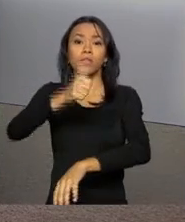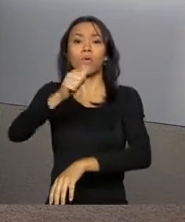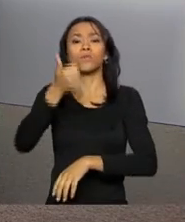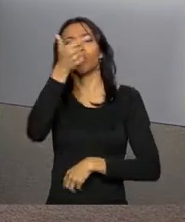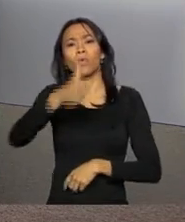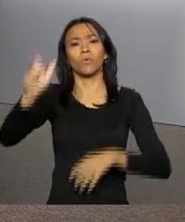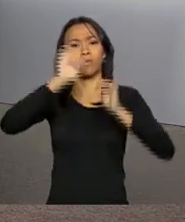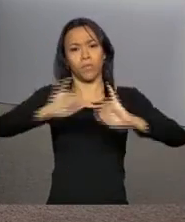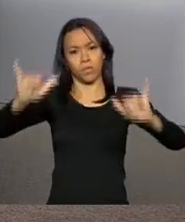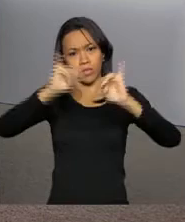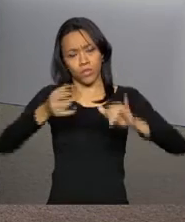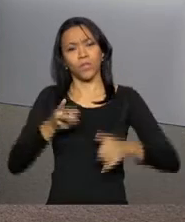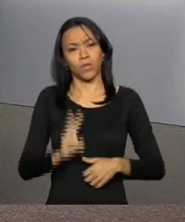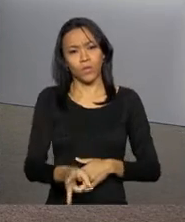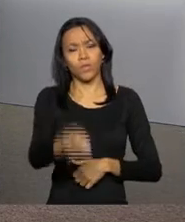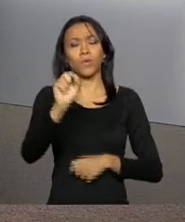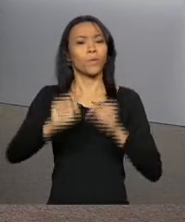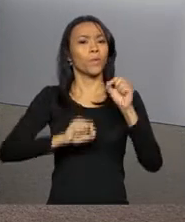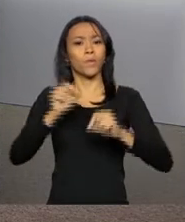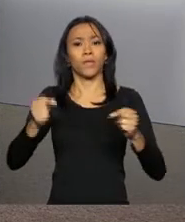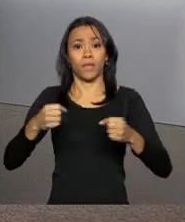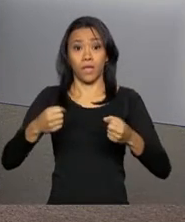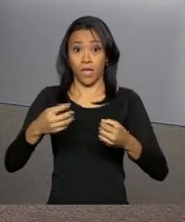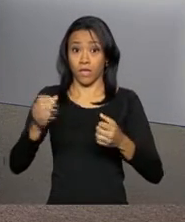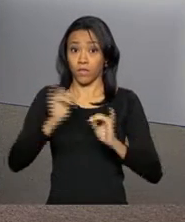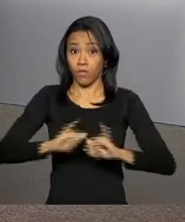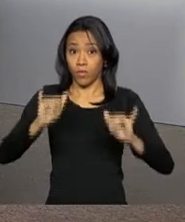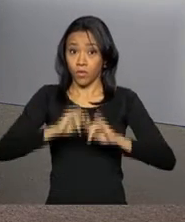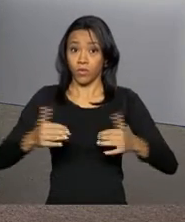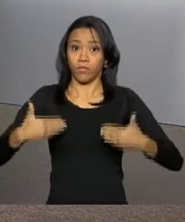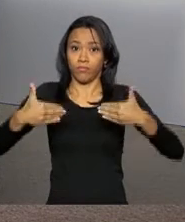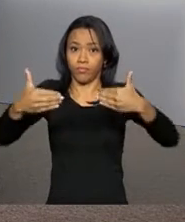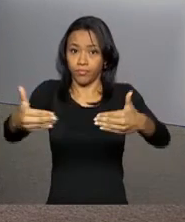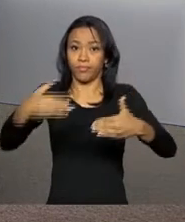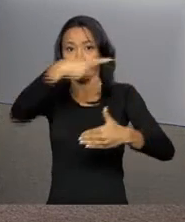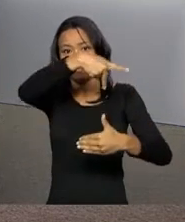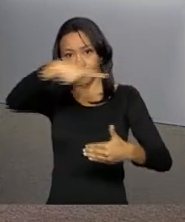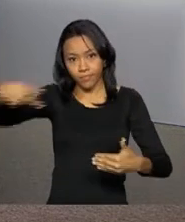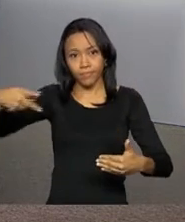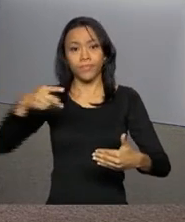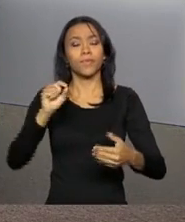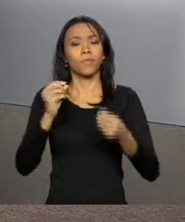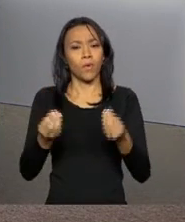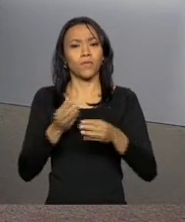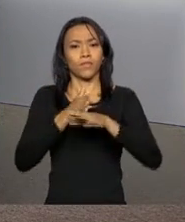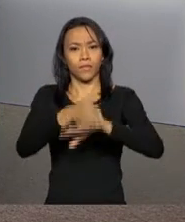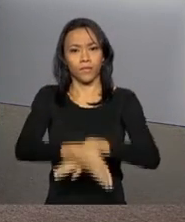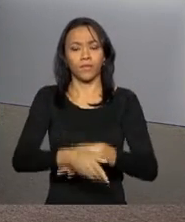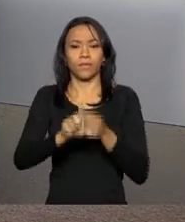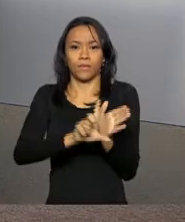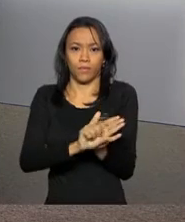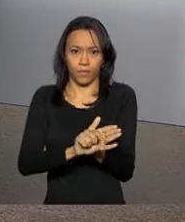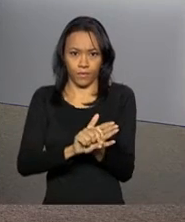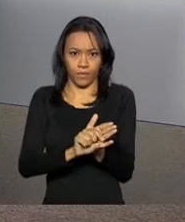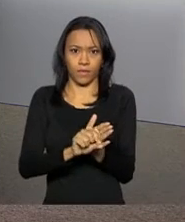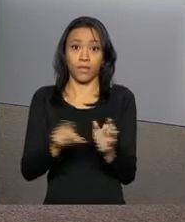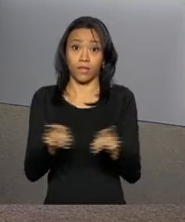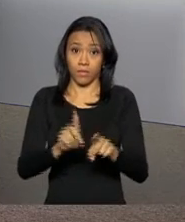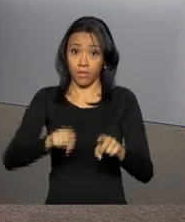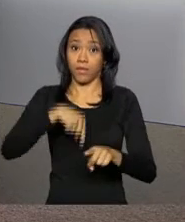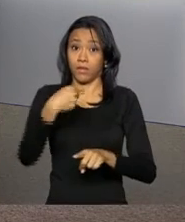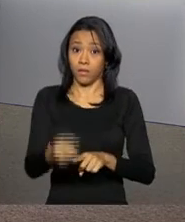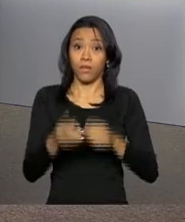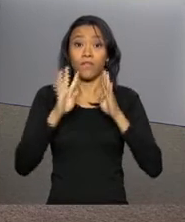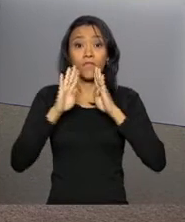com outras informações. Acompanhe as novidades do Executivo Federal também nas nossas redes sociais, twitter.com.br tvnbr e